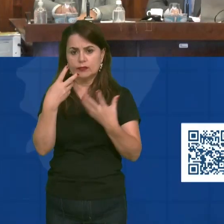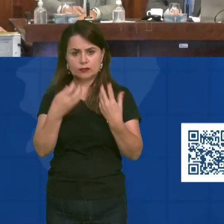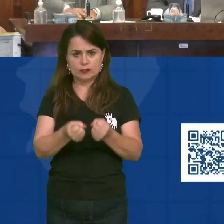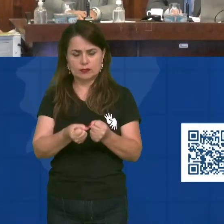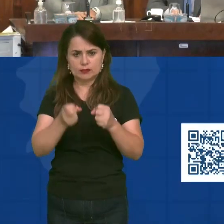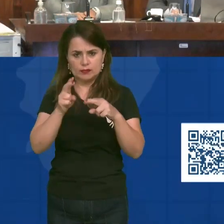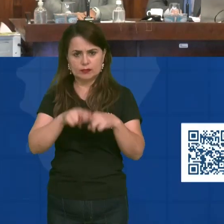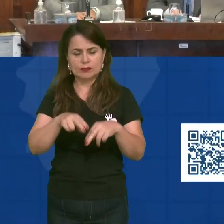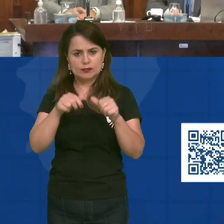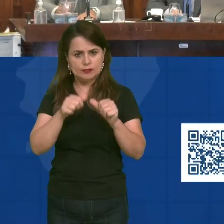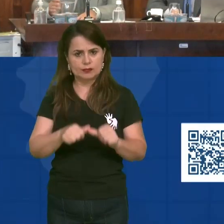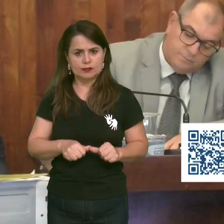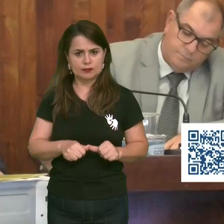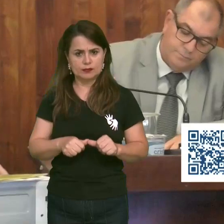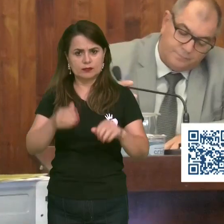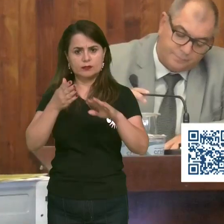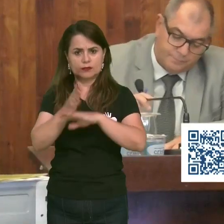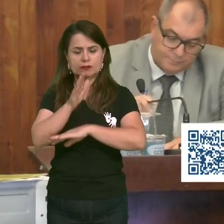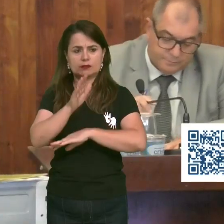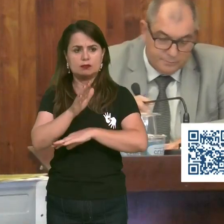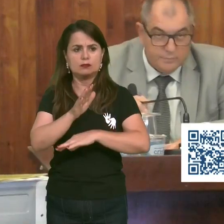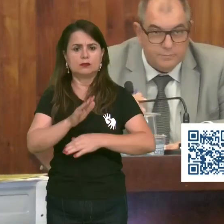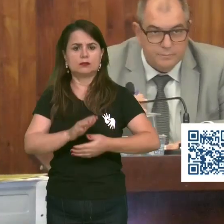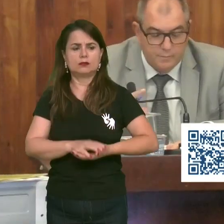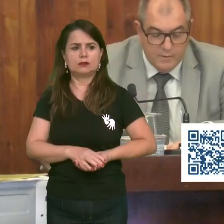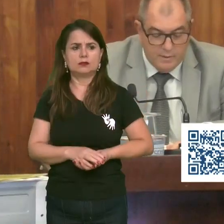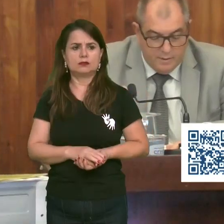se encontram requerimento aprovado